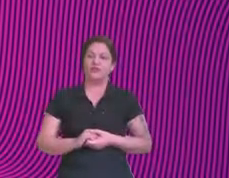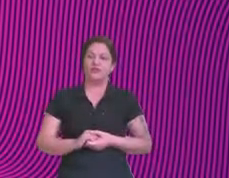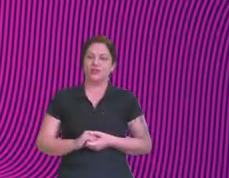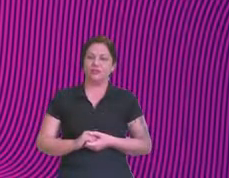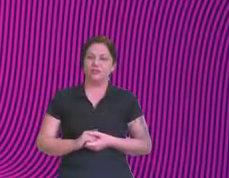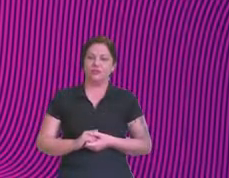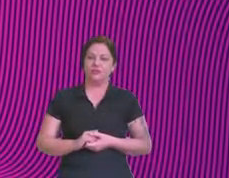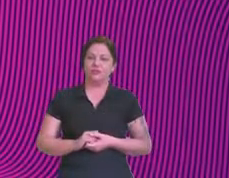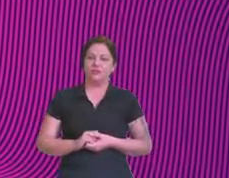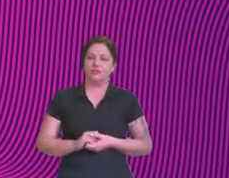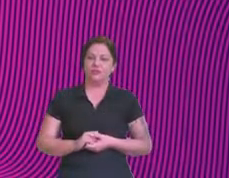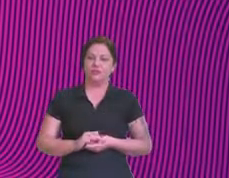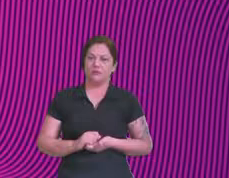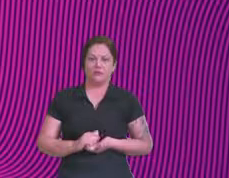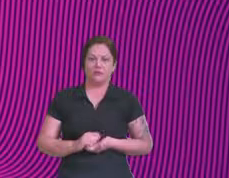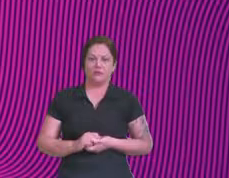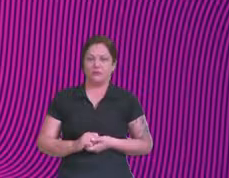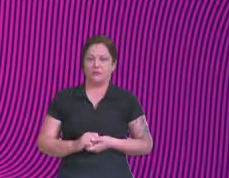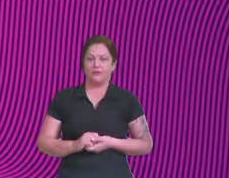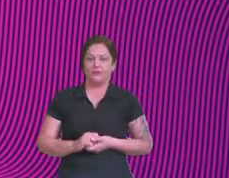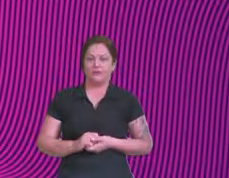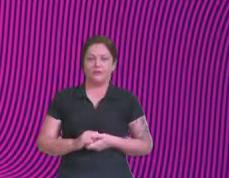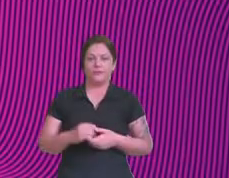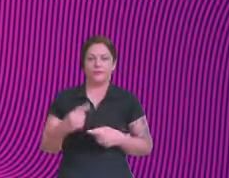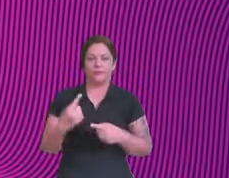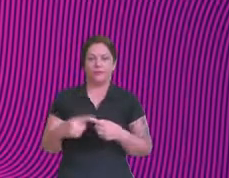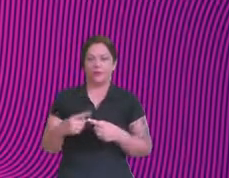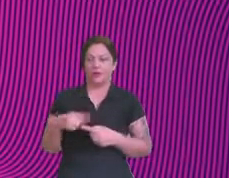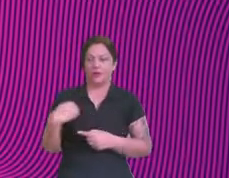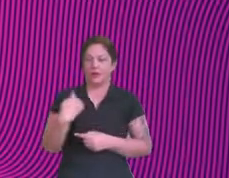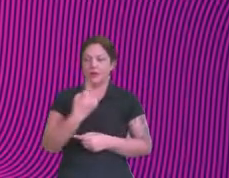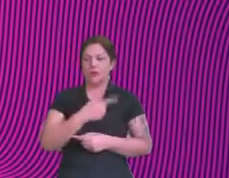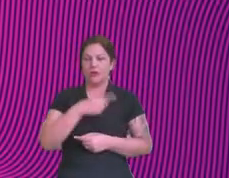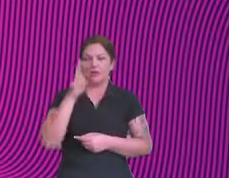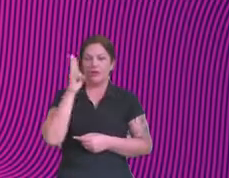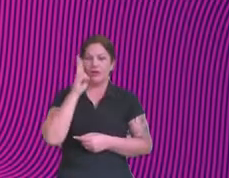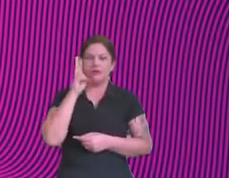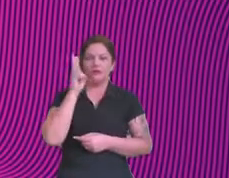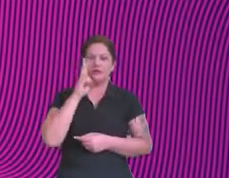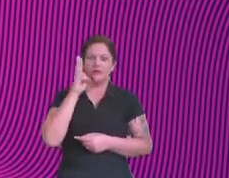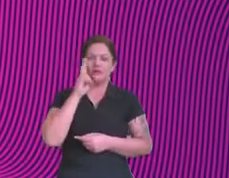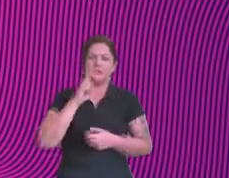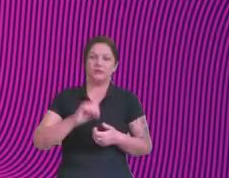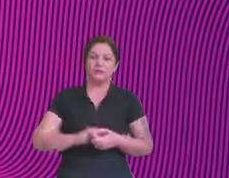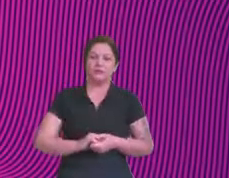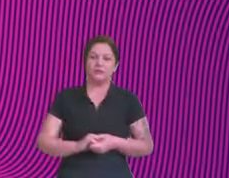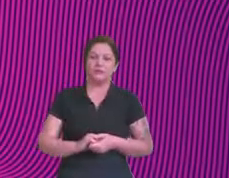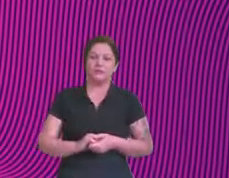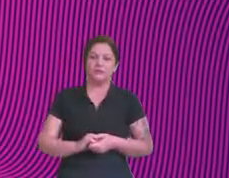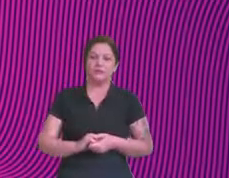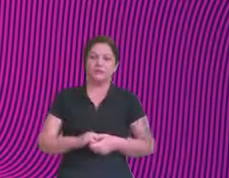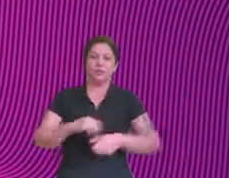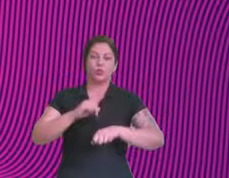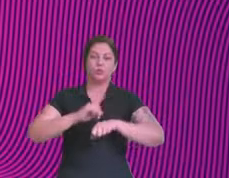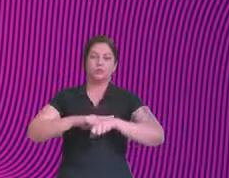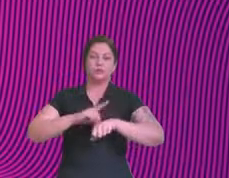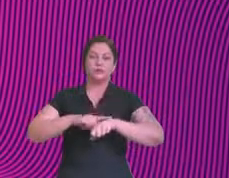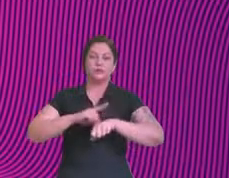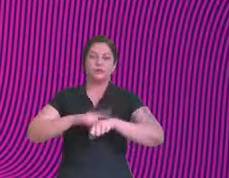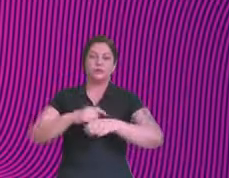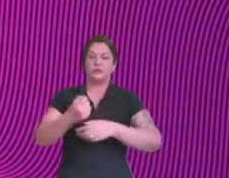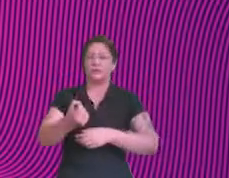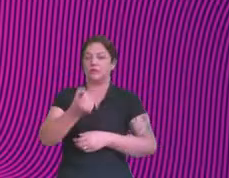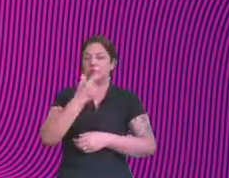Só um adendo, Dani. Eu acho que é importante a gente lembrar também da questão do tempo, né? O tempo que a droga permanece também